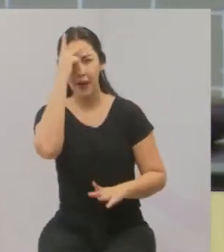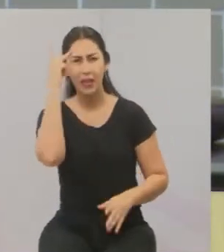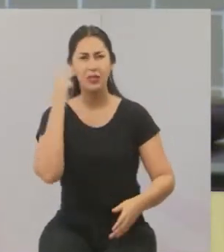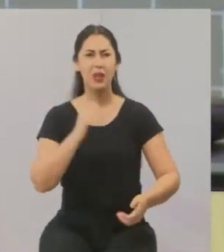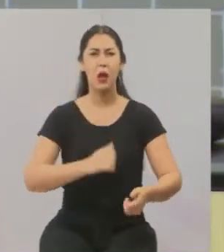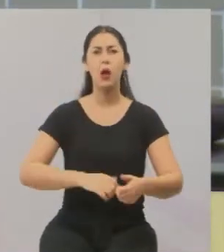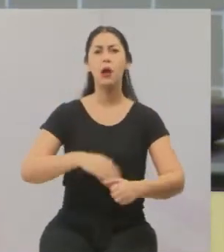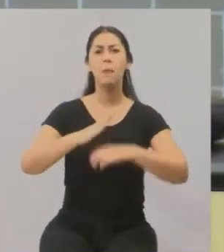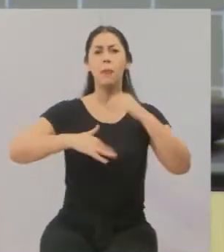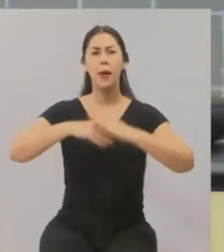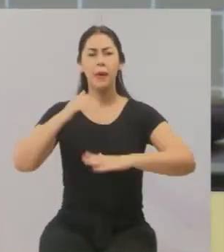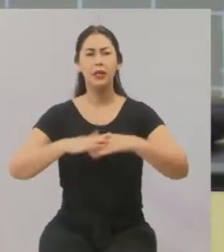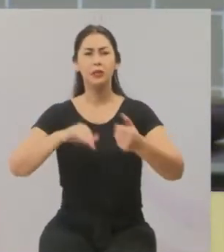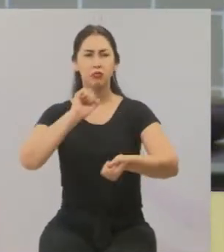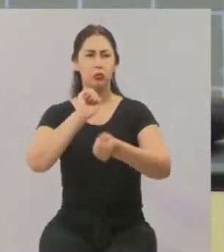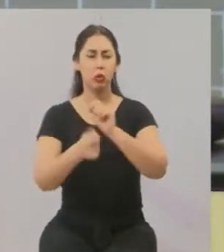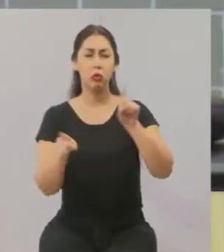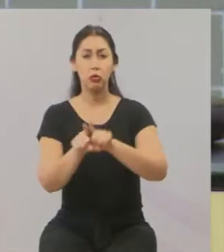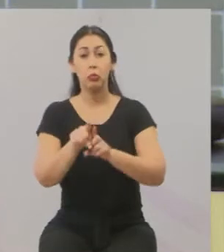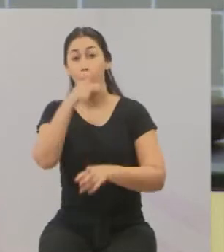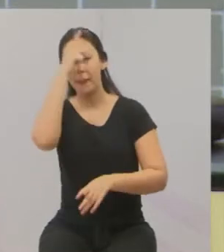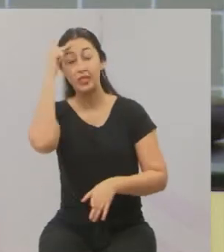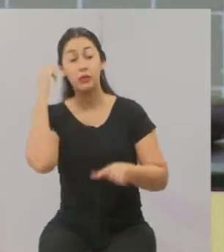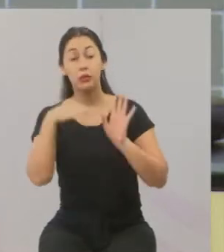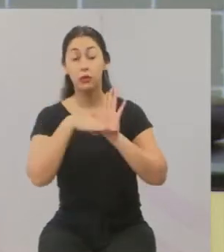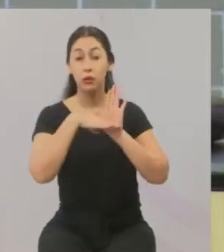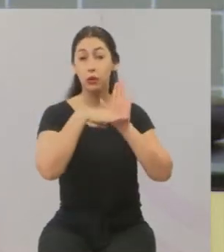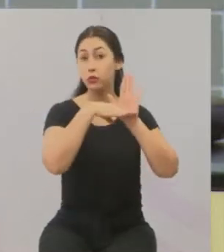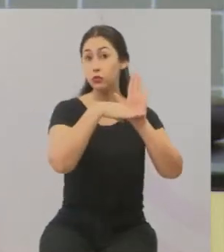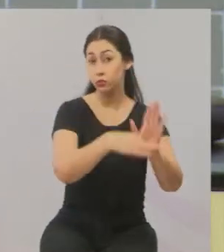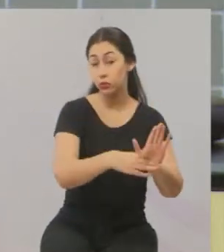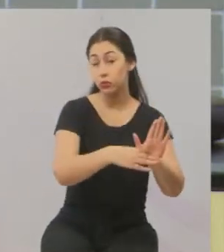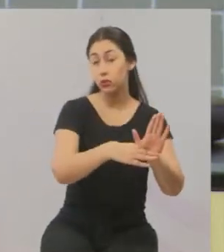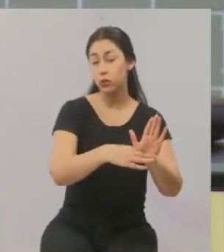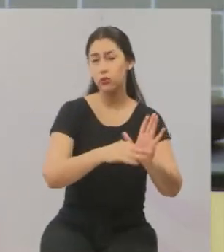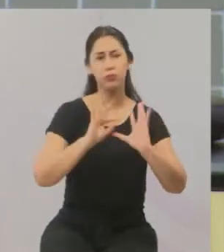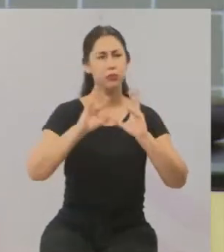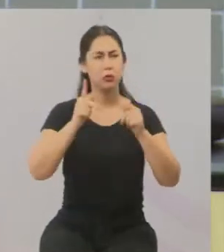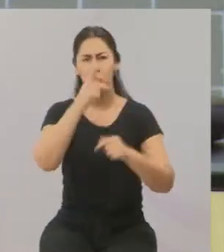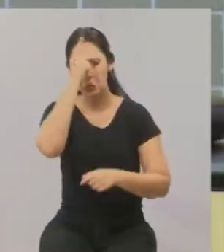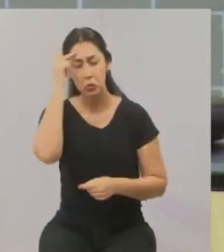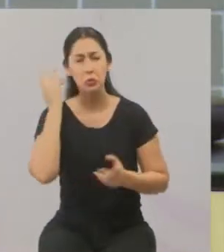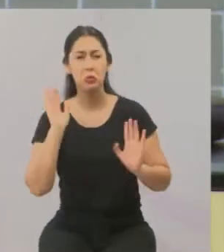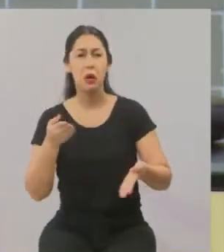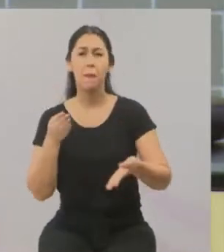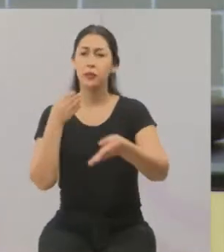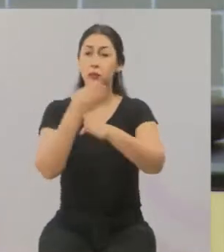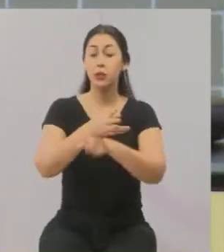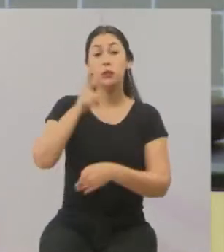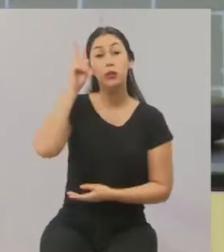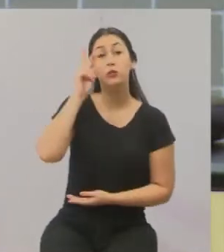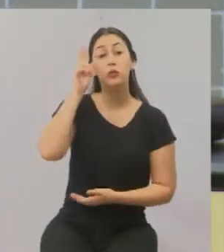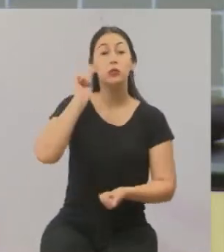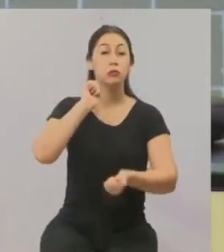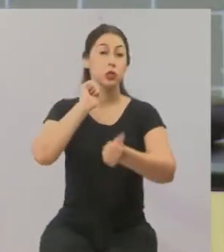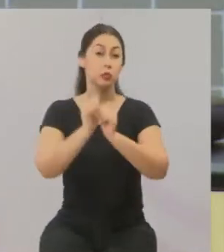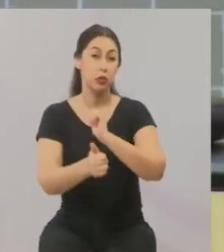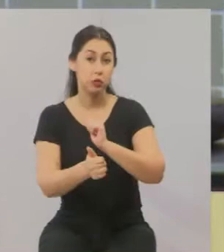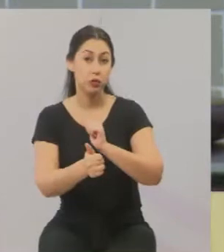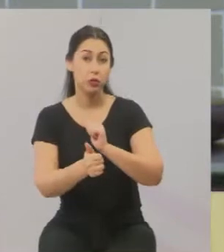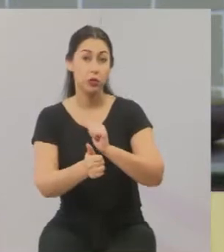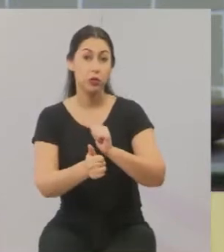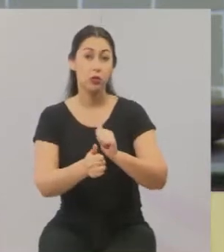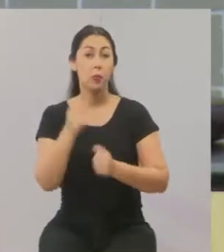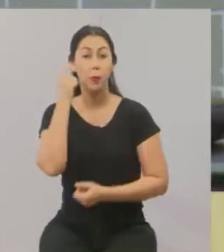aos colaboradores, aos torcedores e todos que fizeram parte da história do Esporte Clube